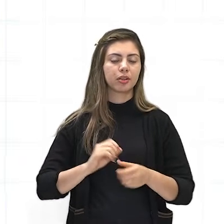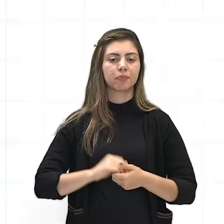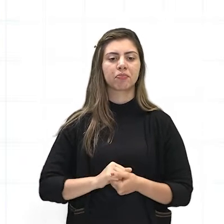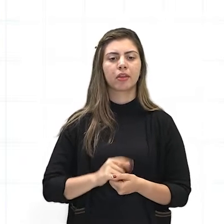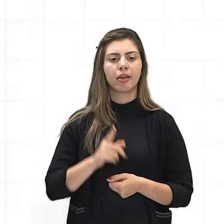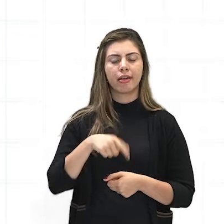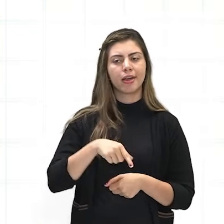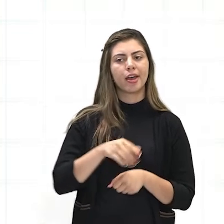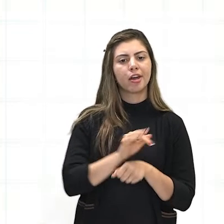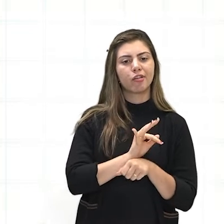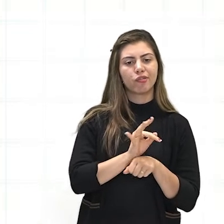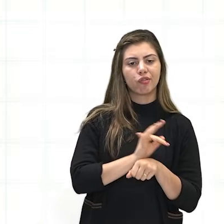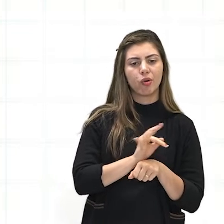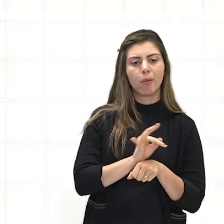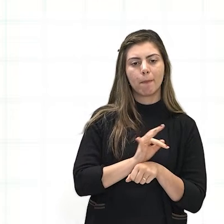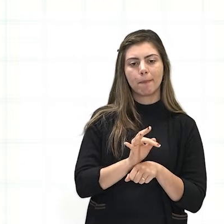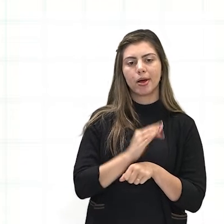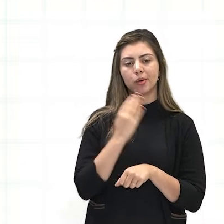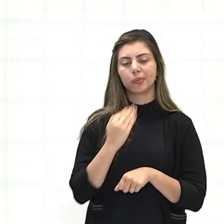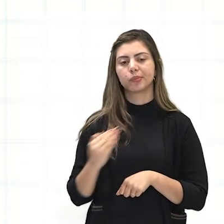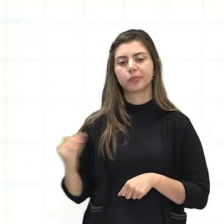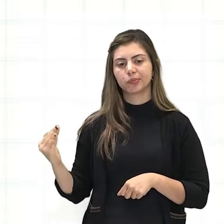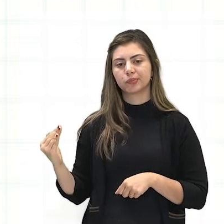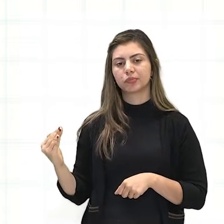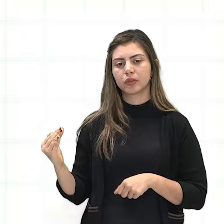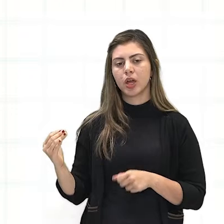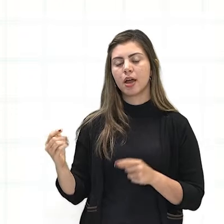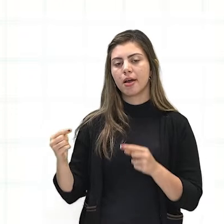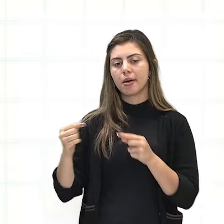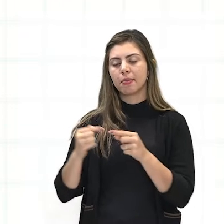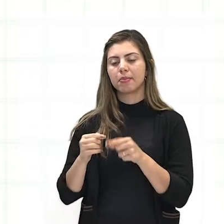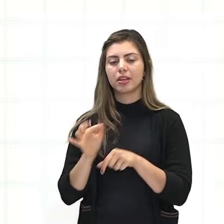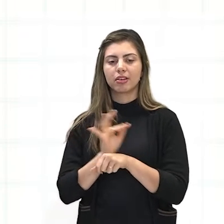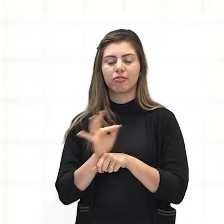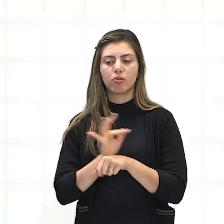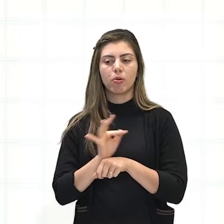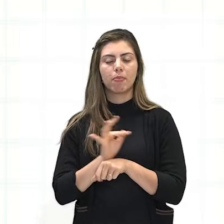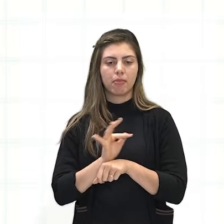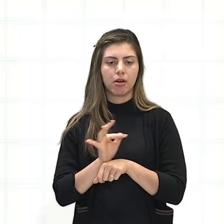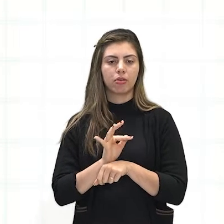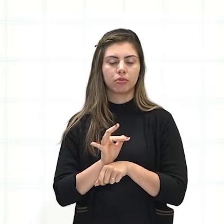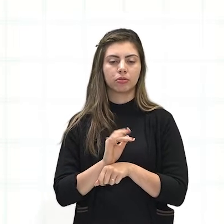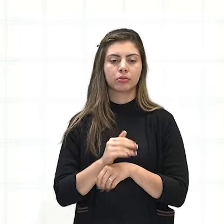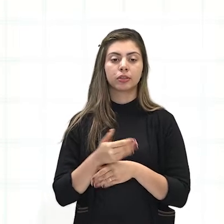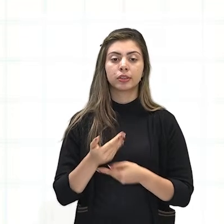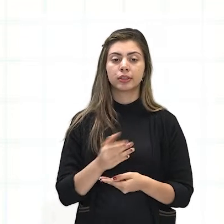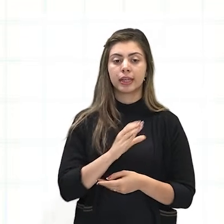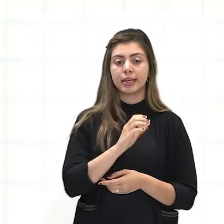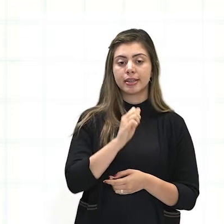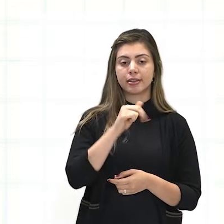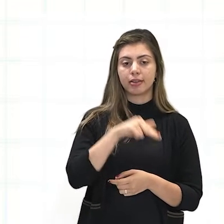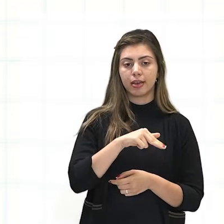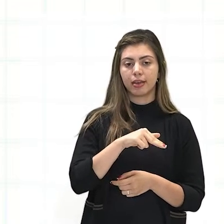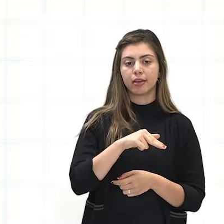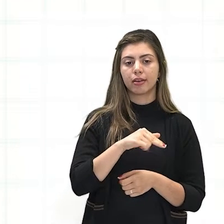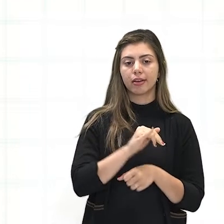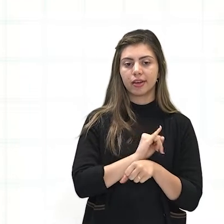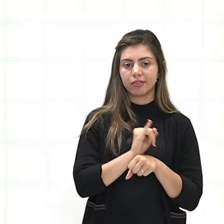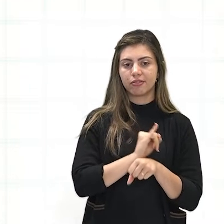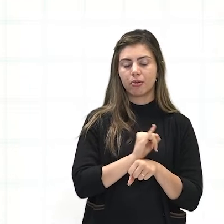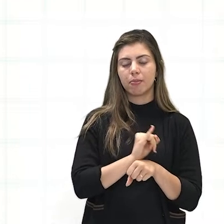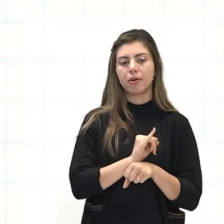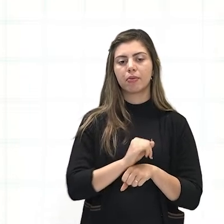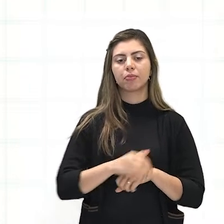Quando eu utilizo o modal especificamente falando do could, tá? Ele é muito mais formal do que can. Nós já vimos isso,